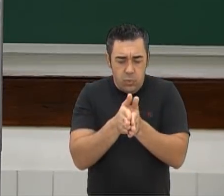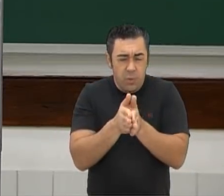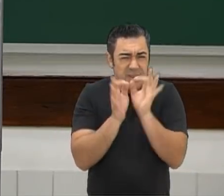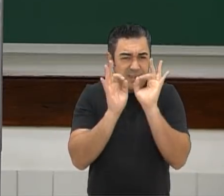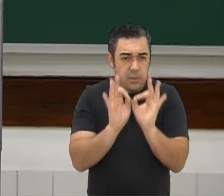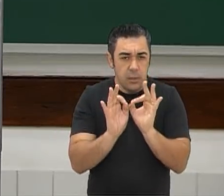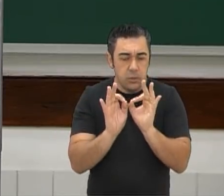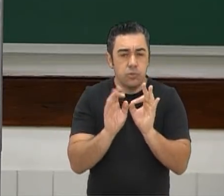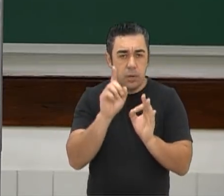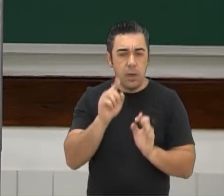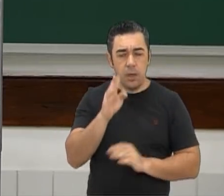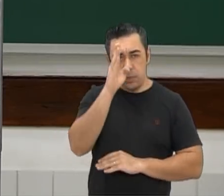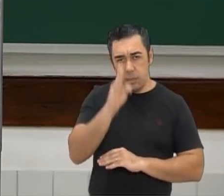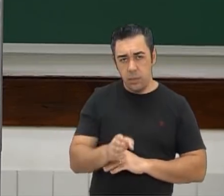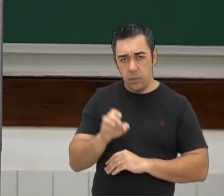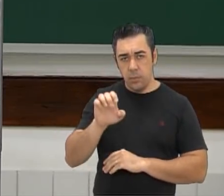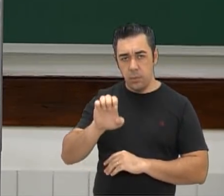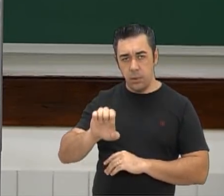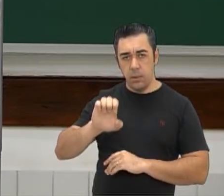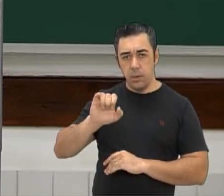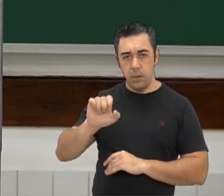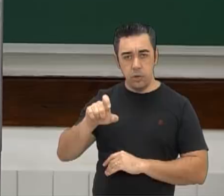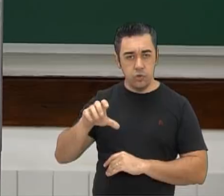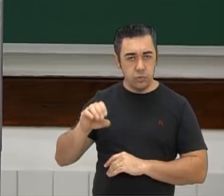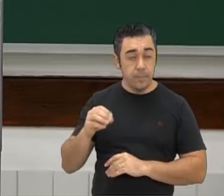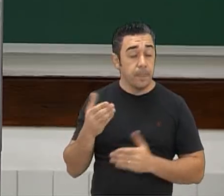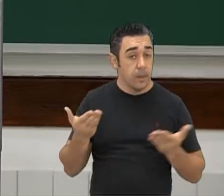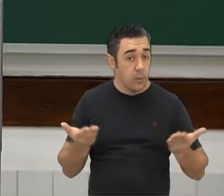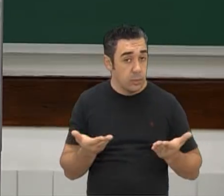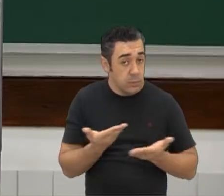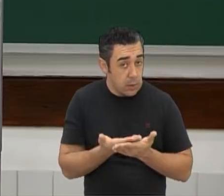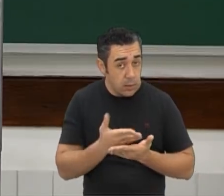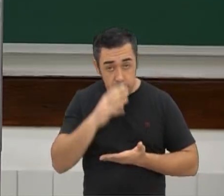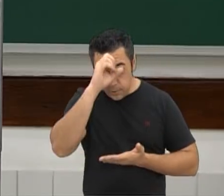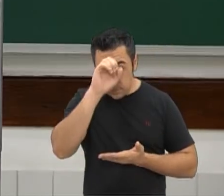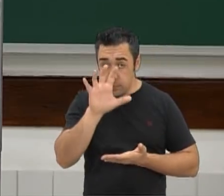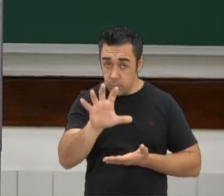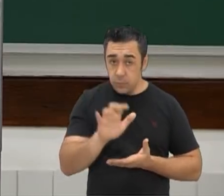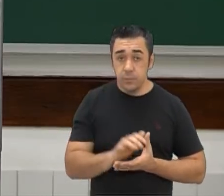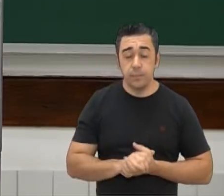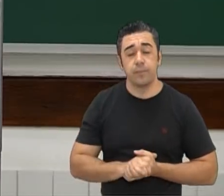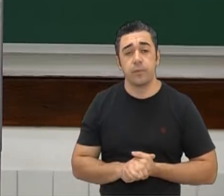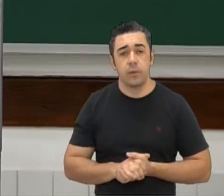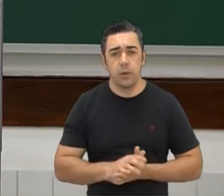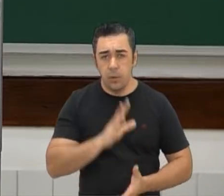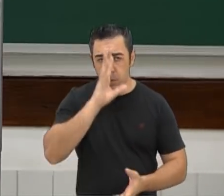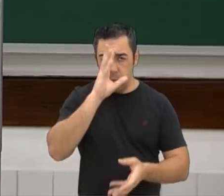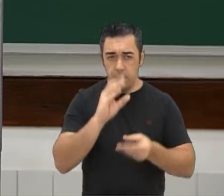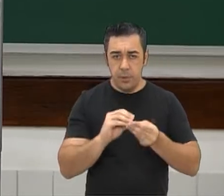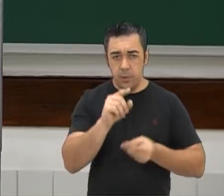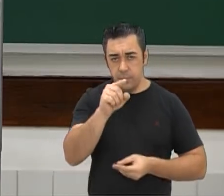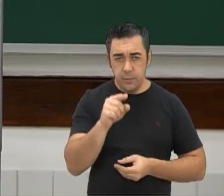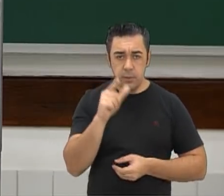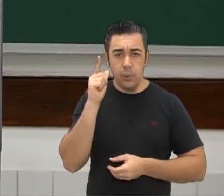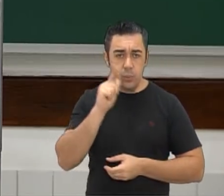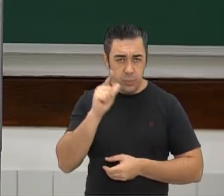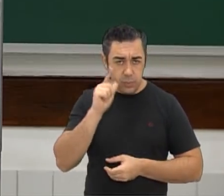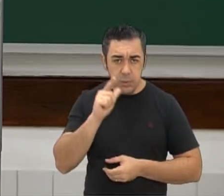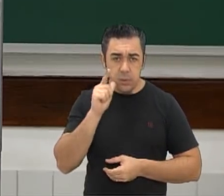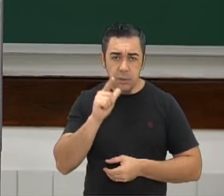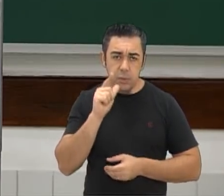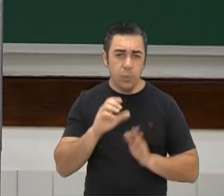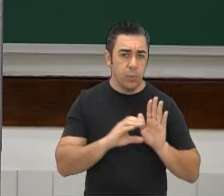eixo. Então, foi essa que foi abordada na aula de hoje. Então, assim, entendendo que vocês conseguiram compreender